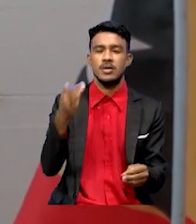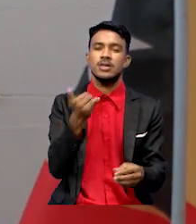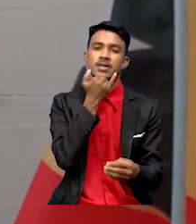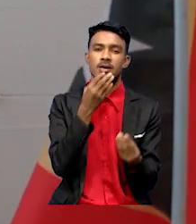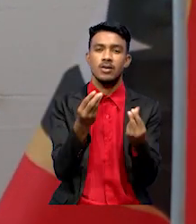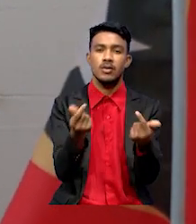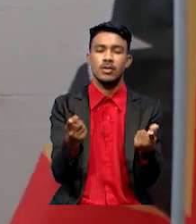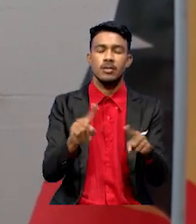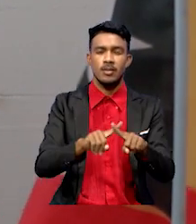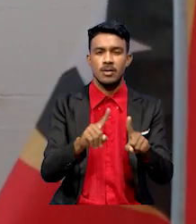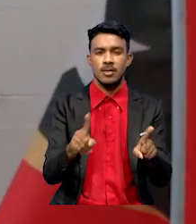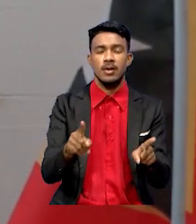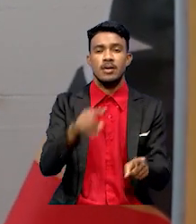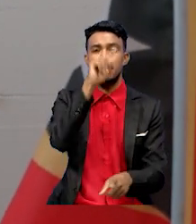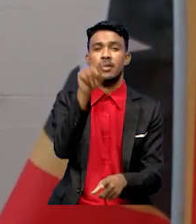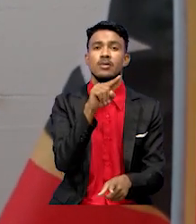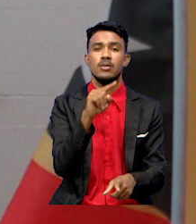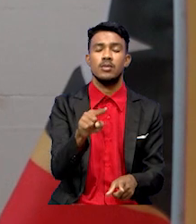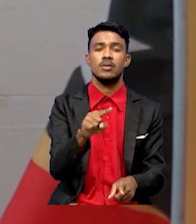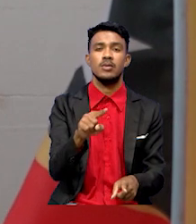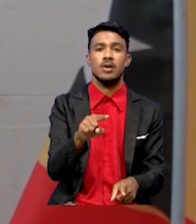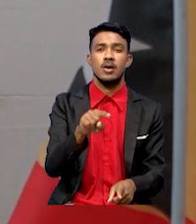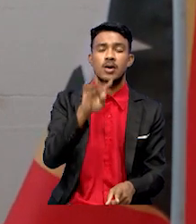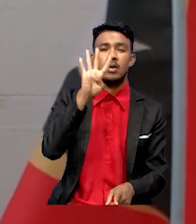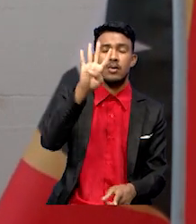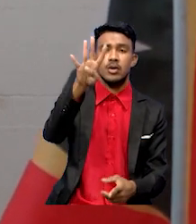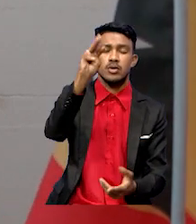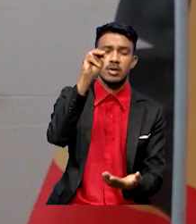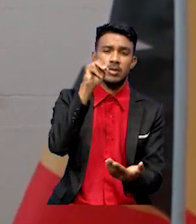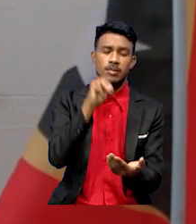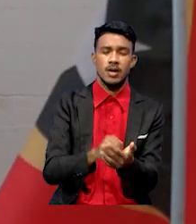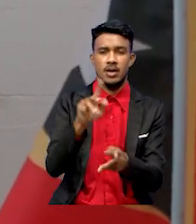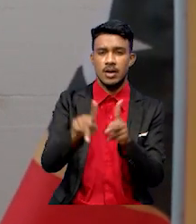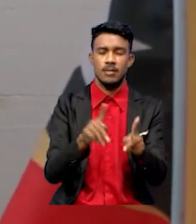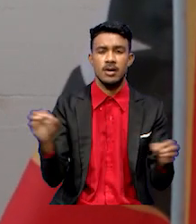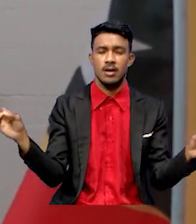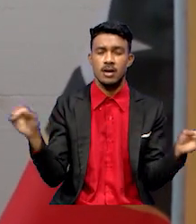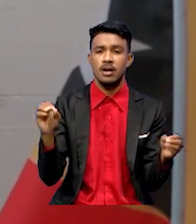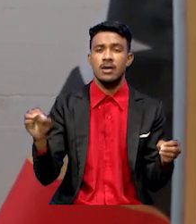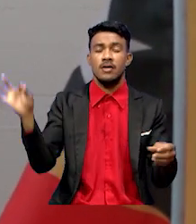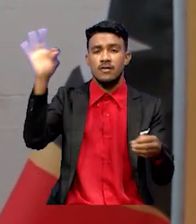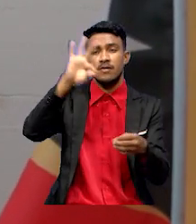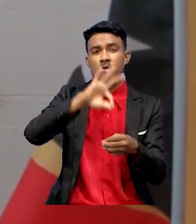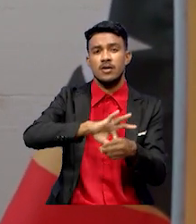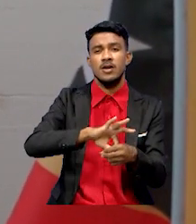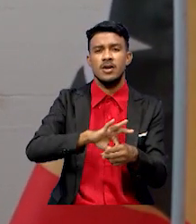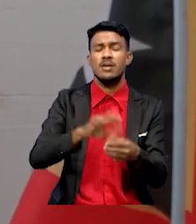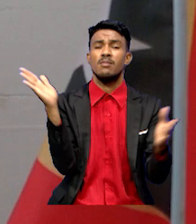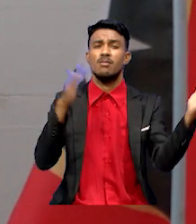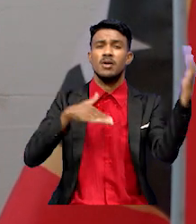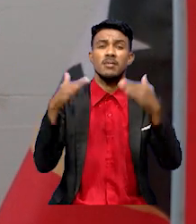balo mas governo loso. Mas agora pergunta mane, por volta de 400 mil pessoas lá concerne votos ne, ne problema ne